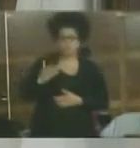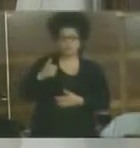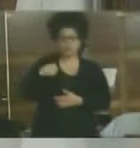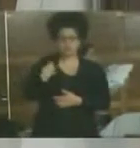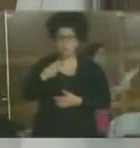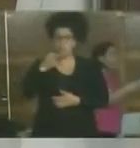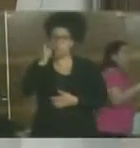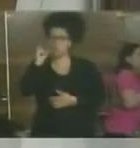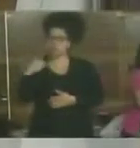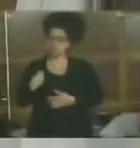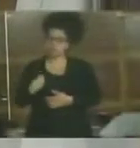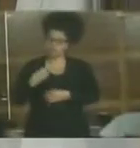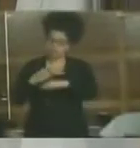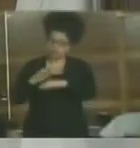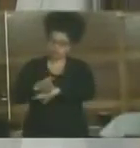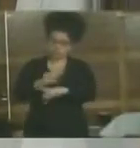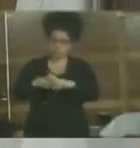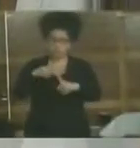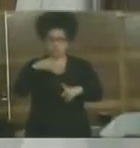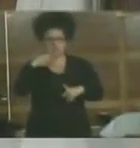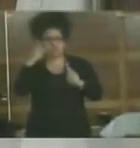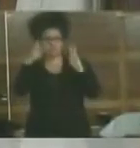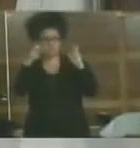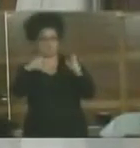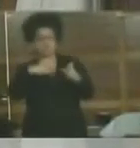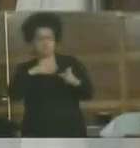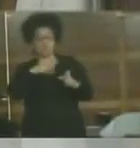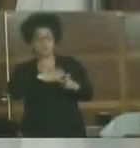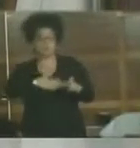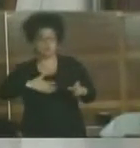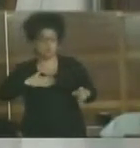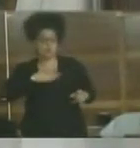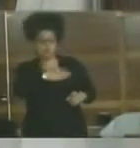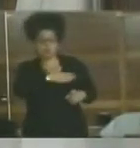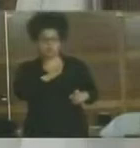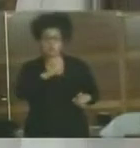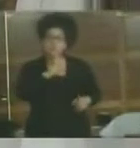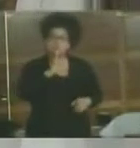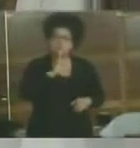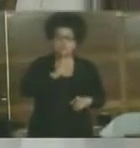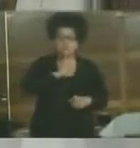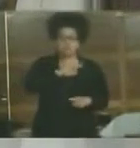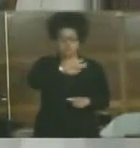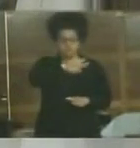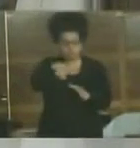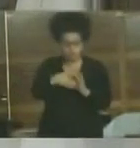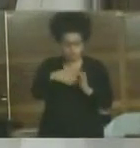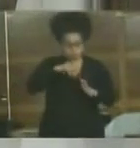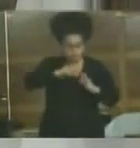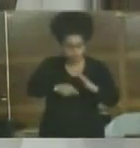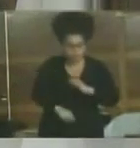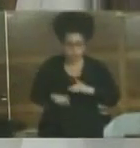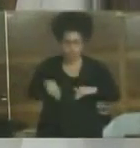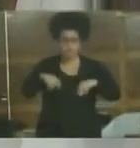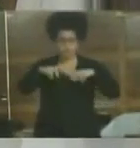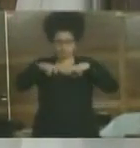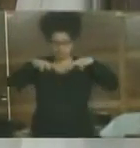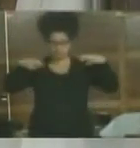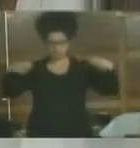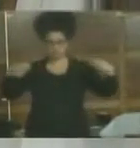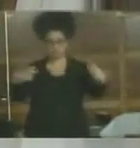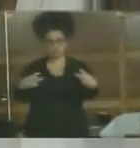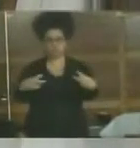participei ontem, porque, para falar de um assunto, eu gosto de ter propriedade dele. E ontem foi uma roda, né,